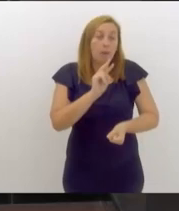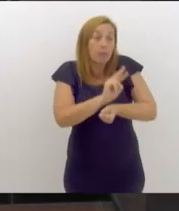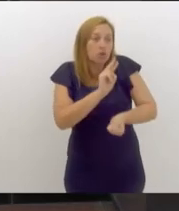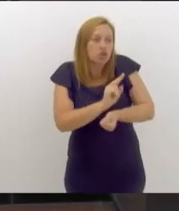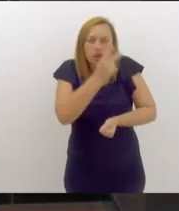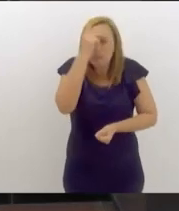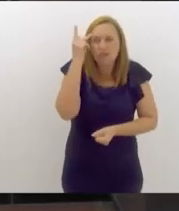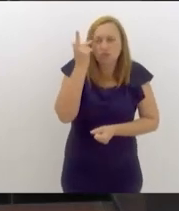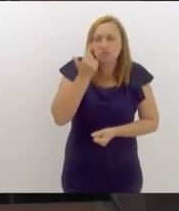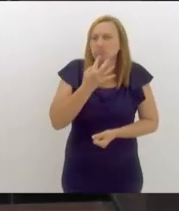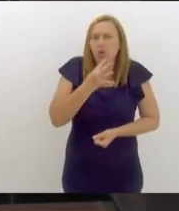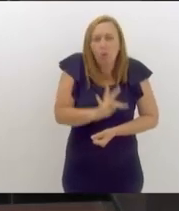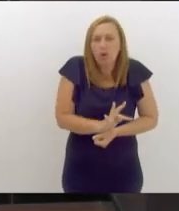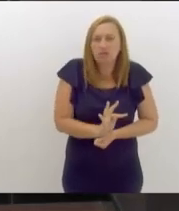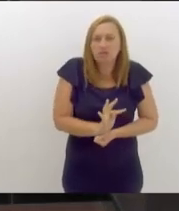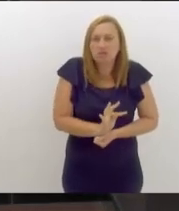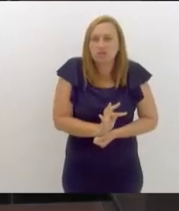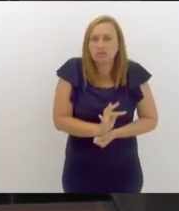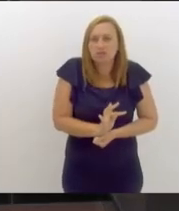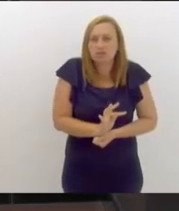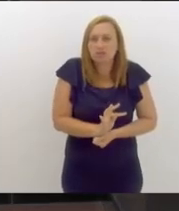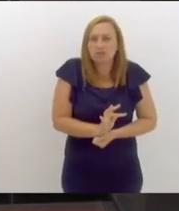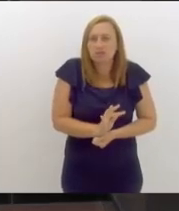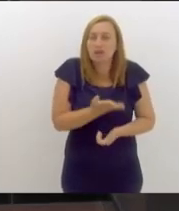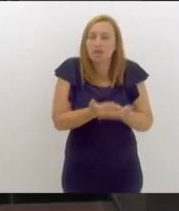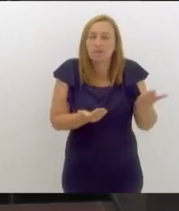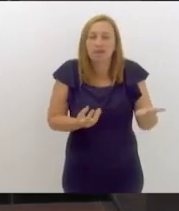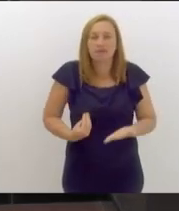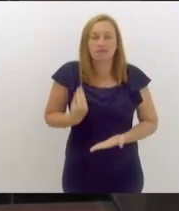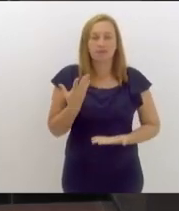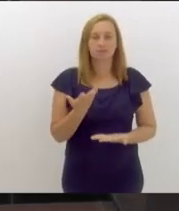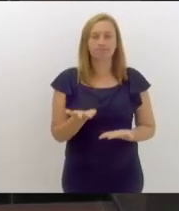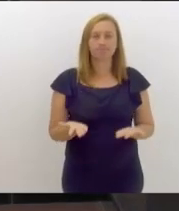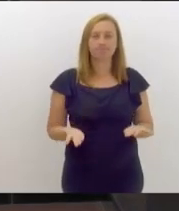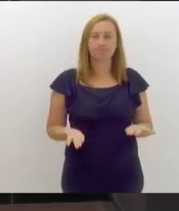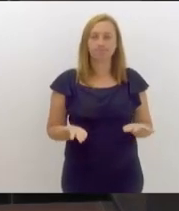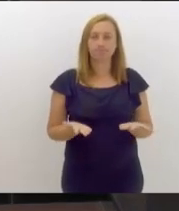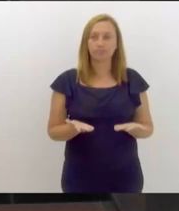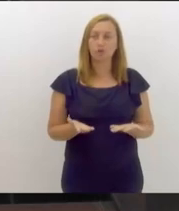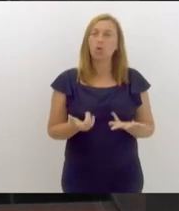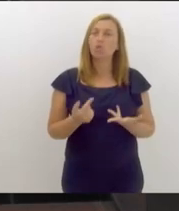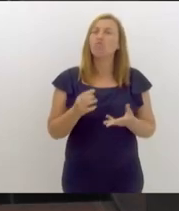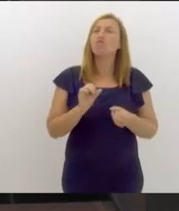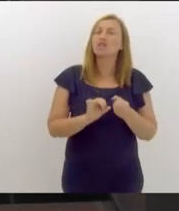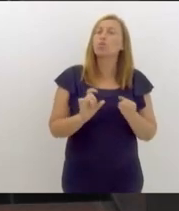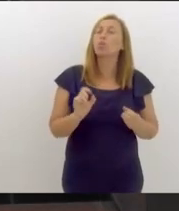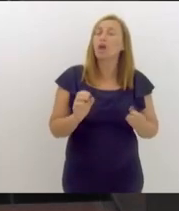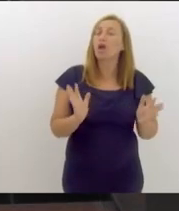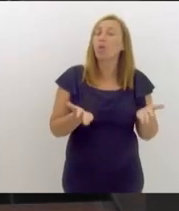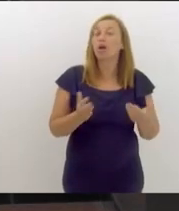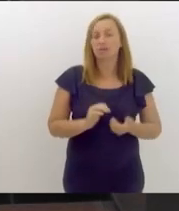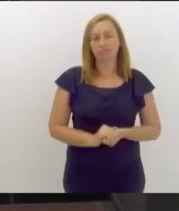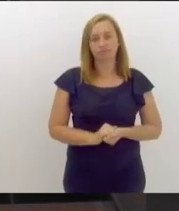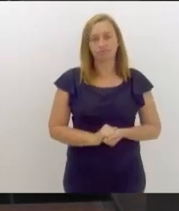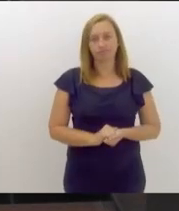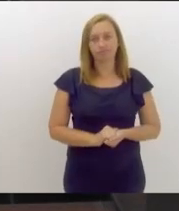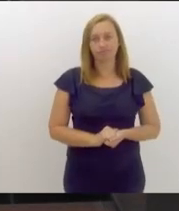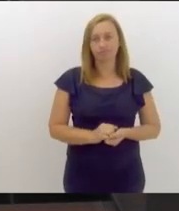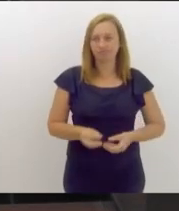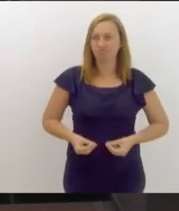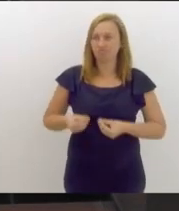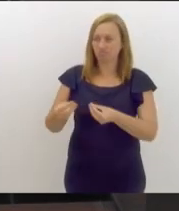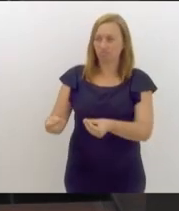pessoas que nem conhecem e perdem a sua vida o que nós vamos fazer agora entregar uma